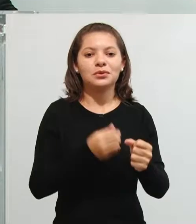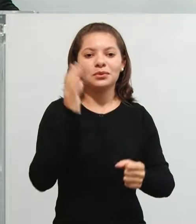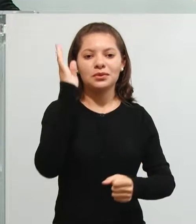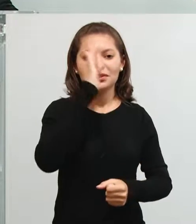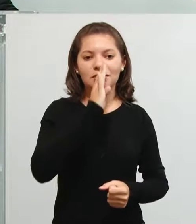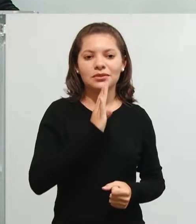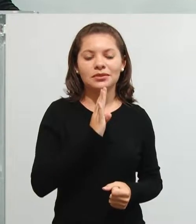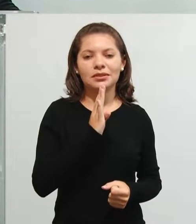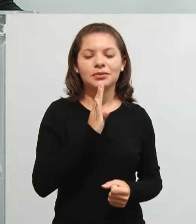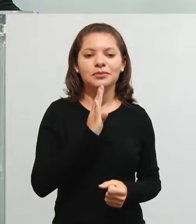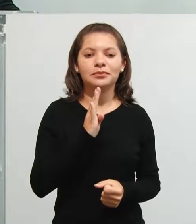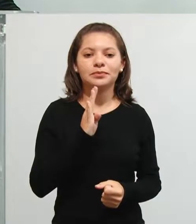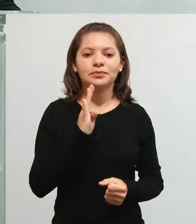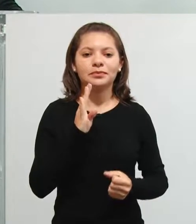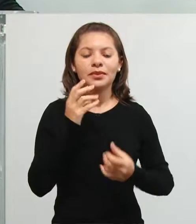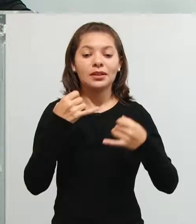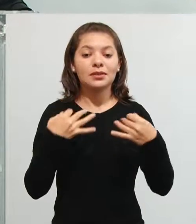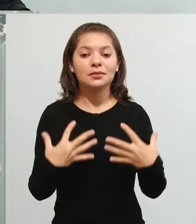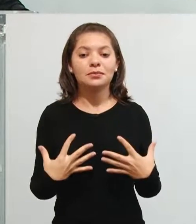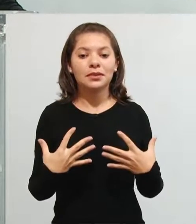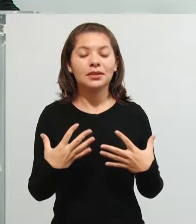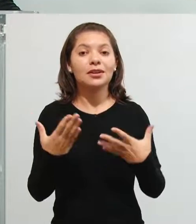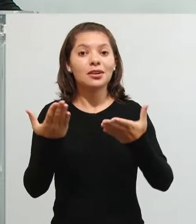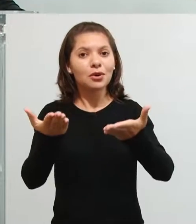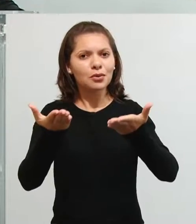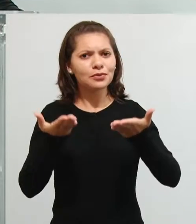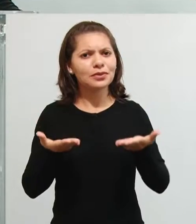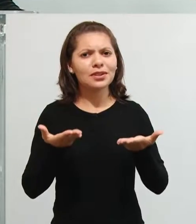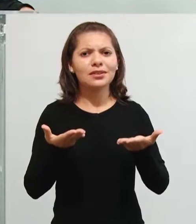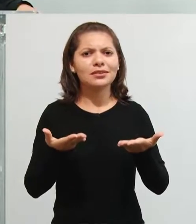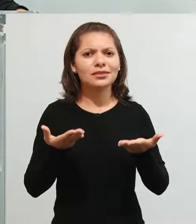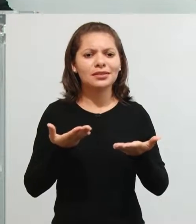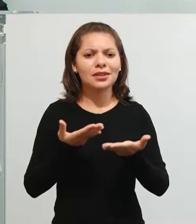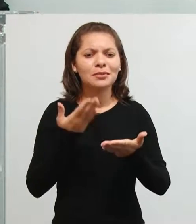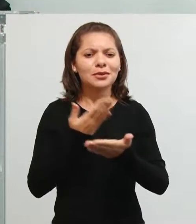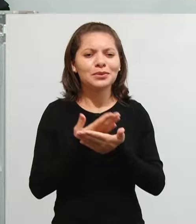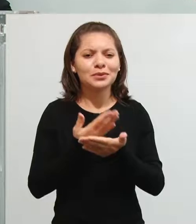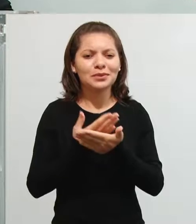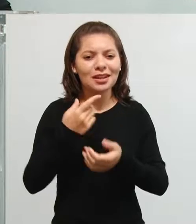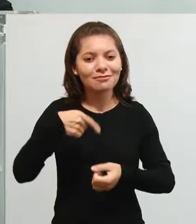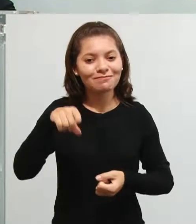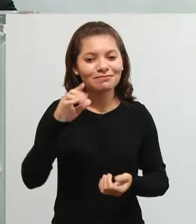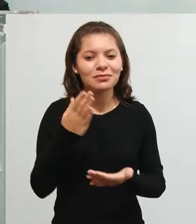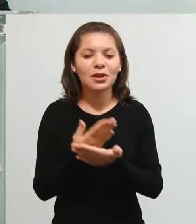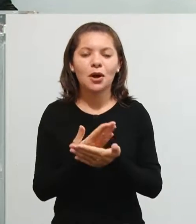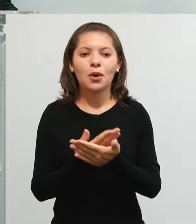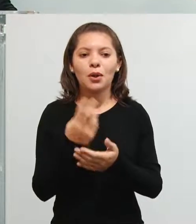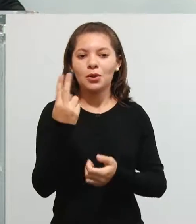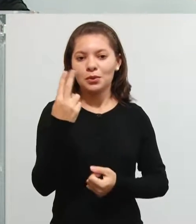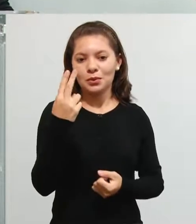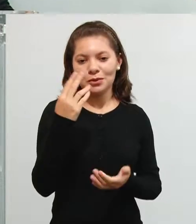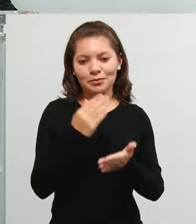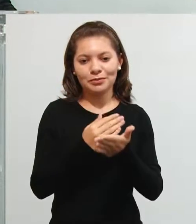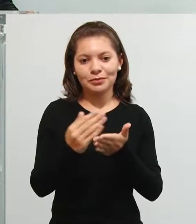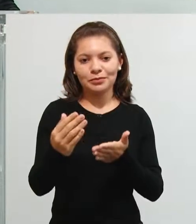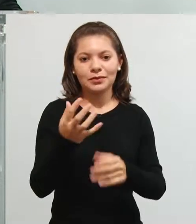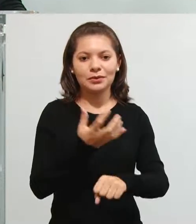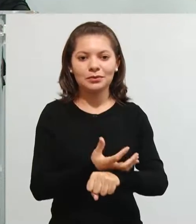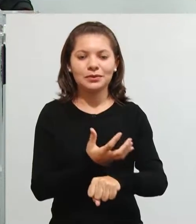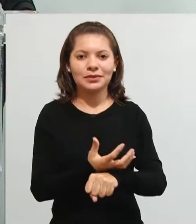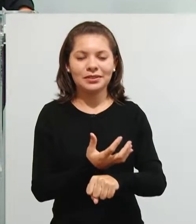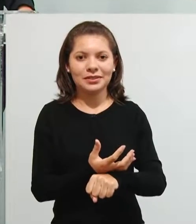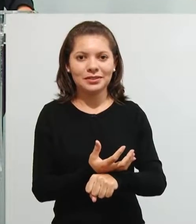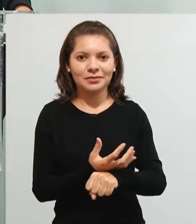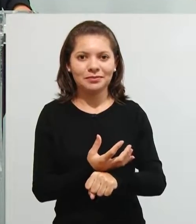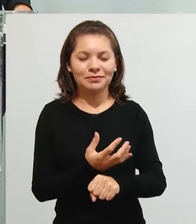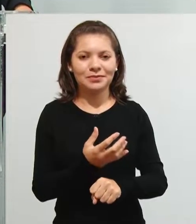são os tributos. Então, eu quero te convidar para a gente caminhar aí para a nossa aula número 2, dando continuidade aqui na nossa disciplina de Direito